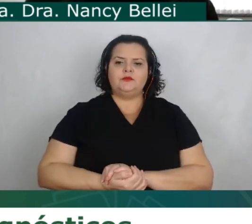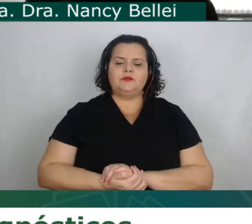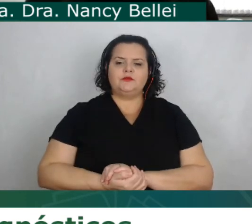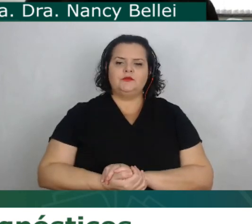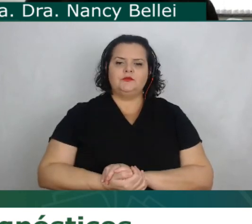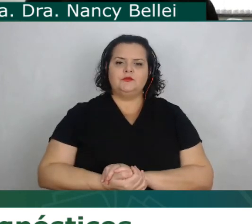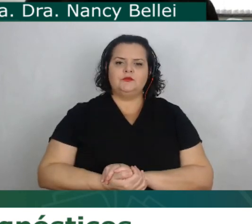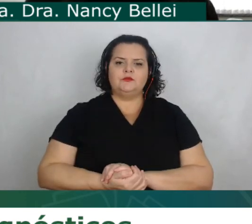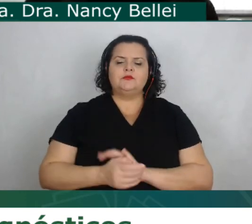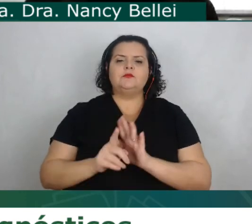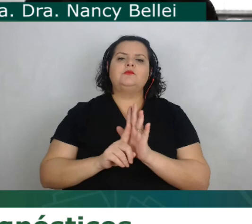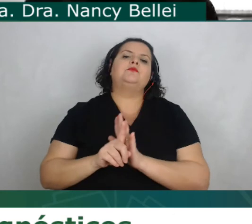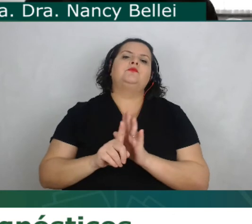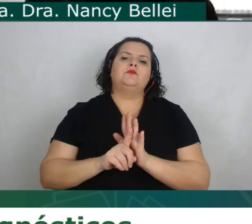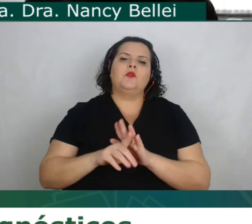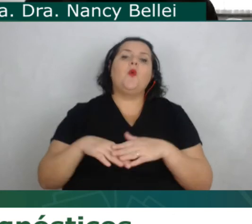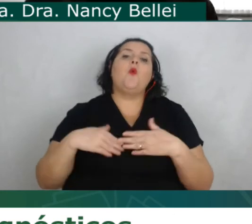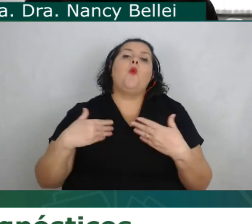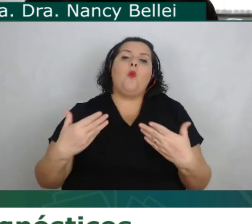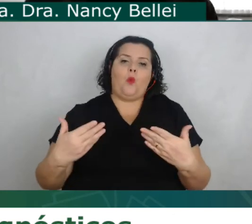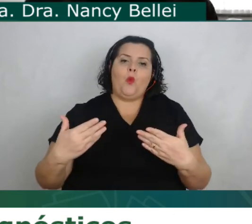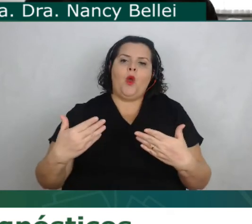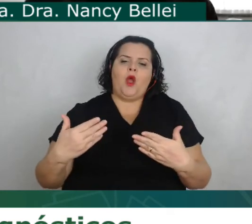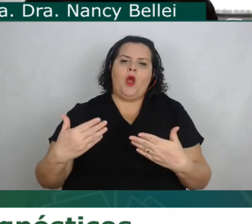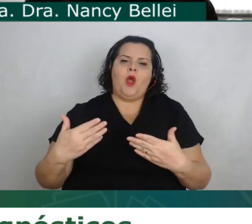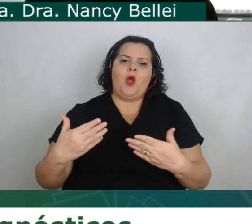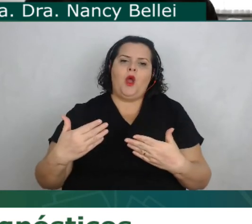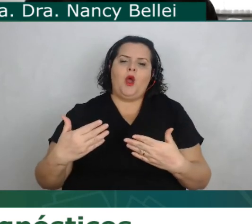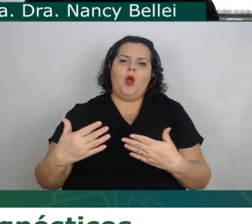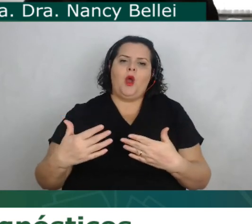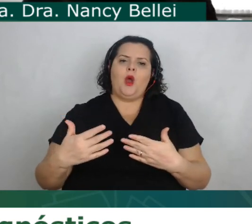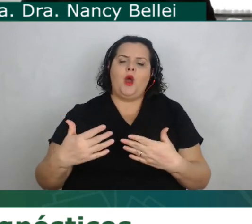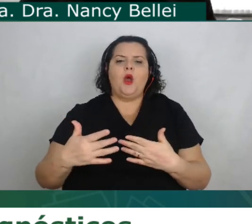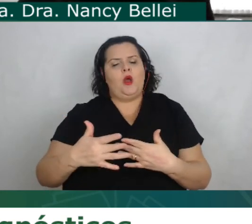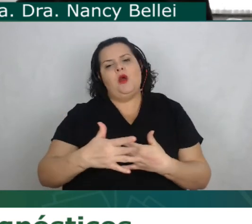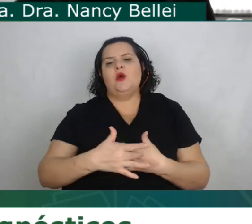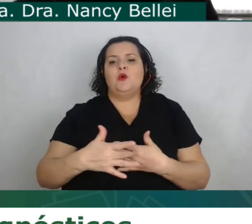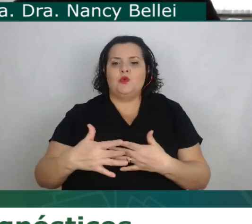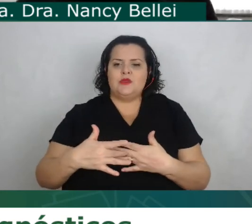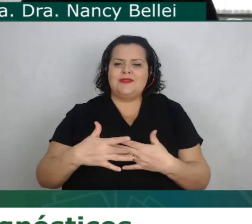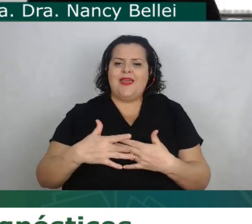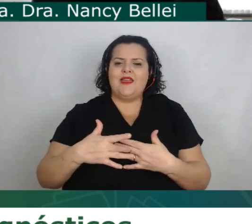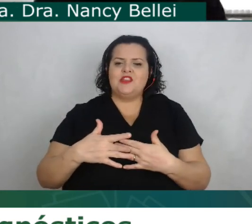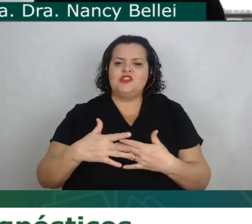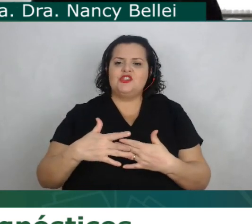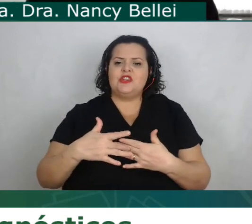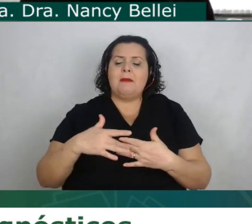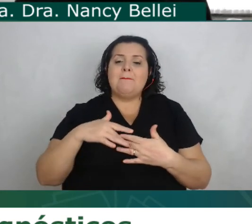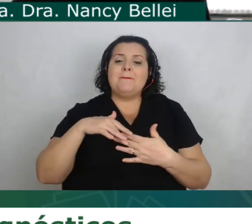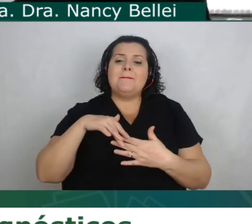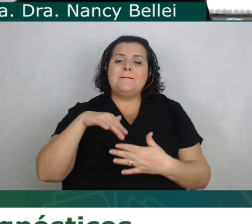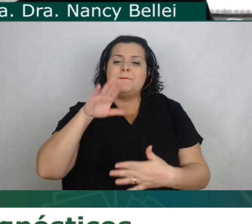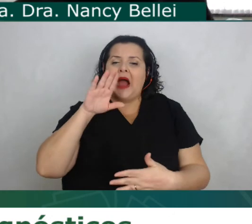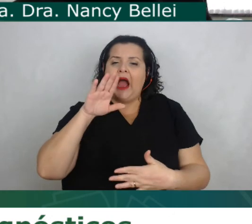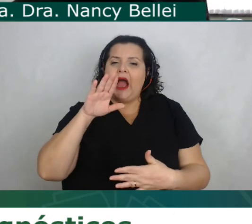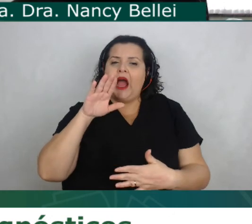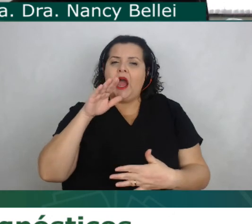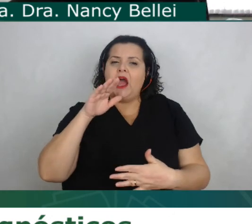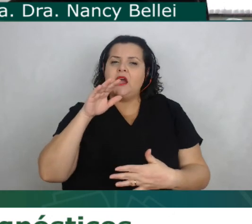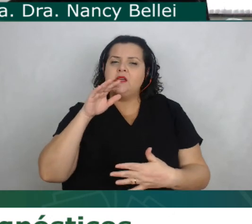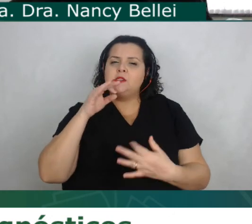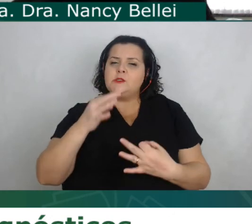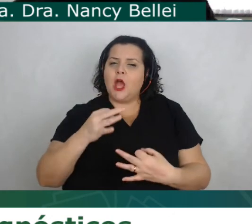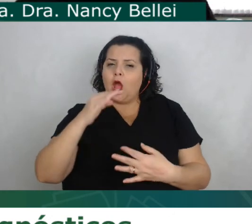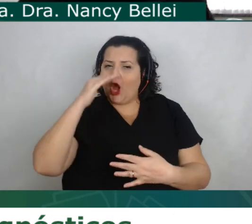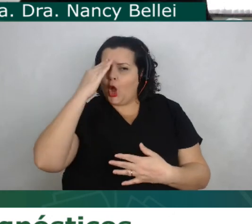Qual seria o teste mais confiável? Se você puder dar uma comentada do papel do PCR na infecção e a